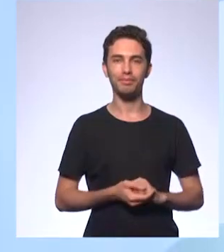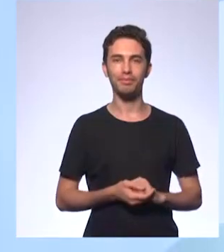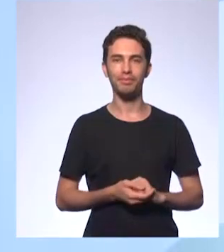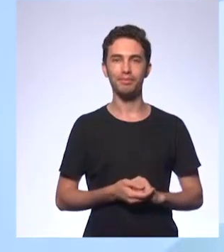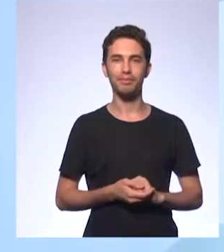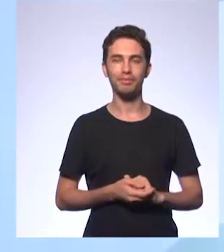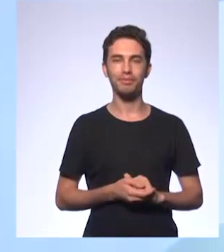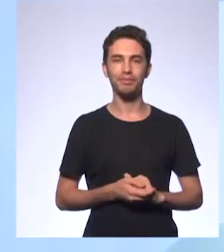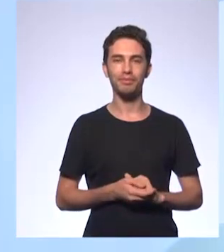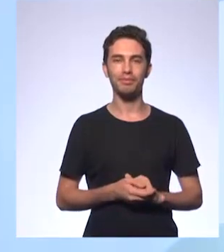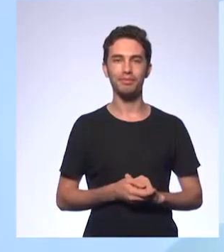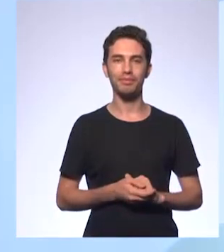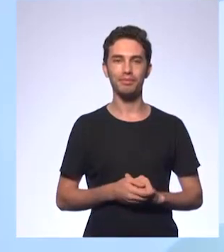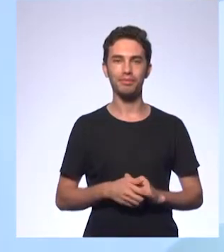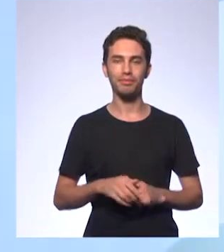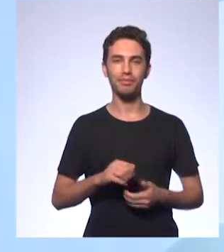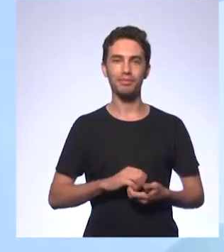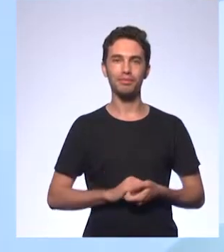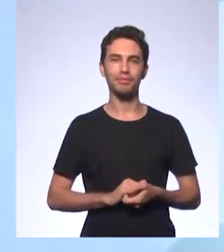CMSP_EM, Língua Portuguesa,